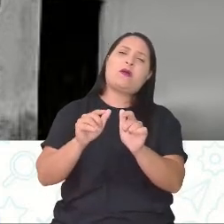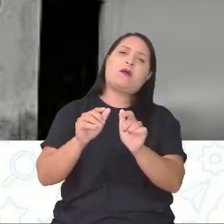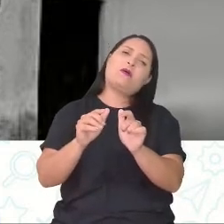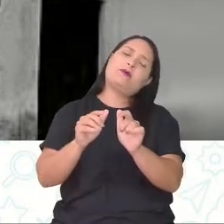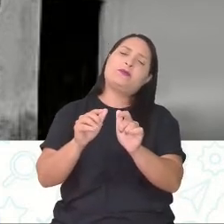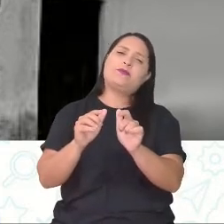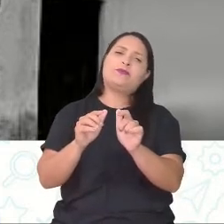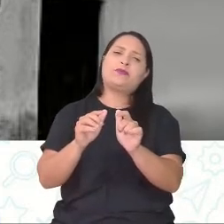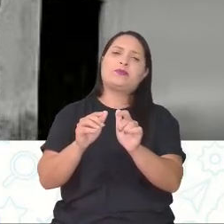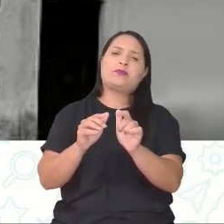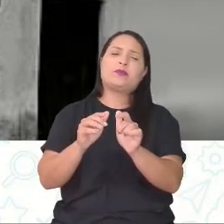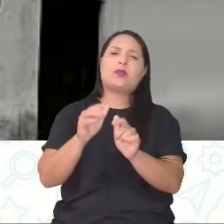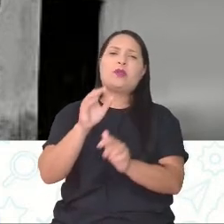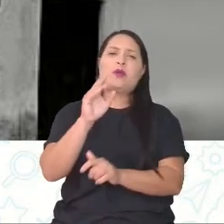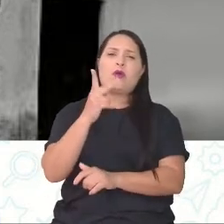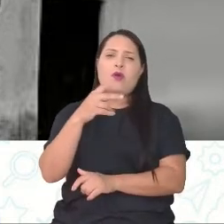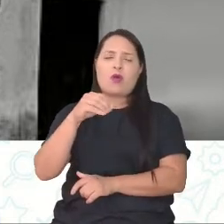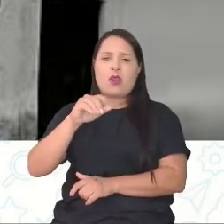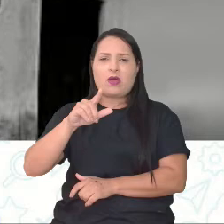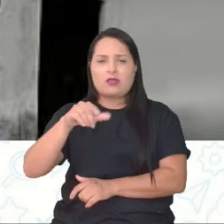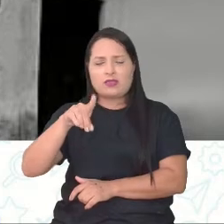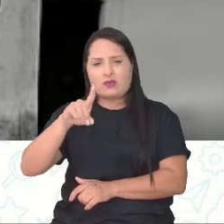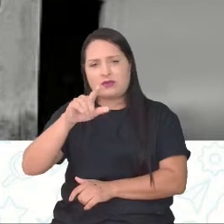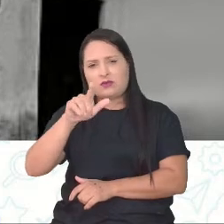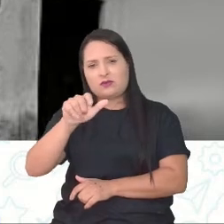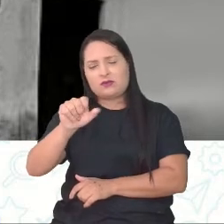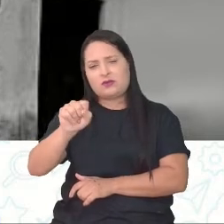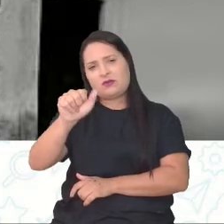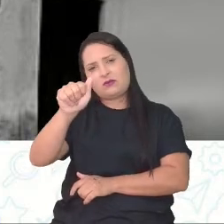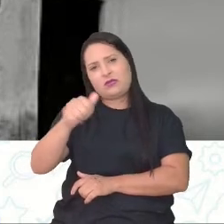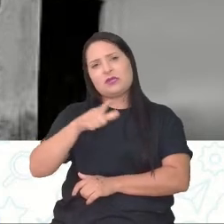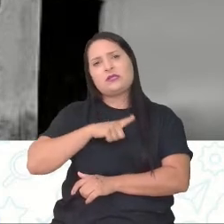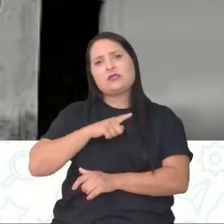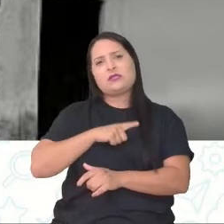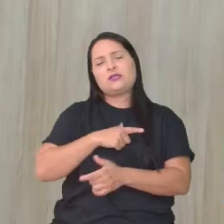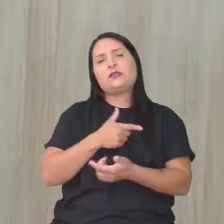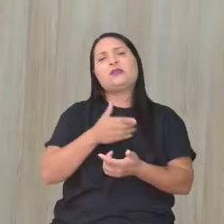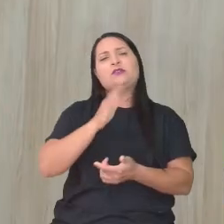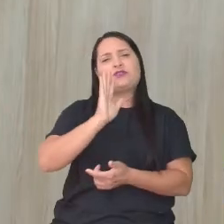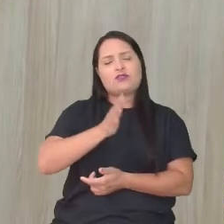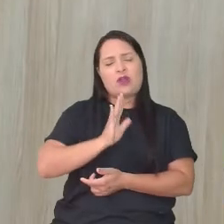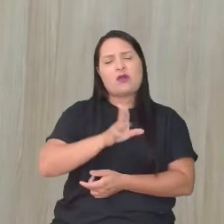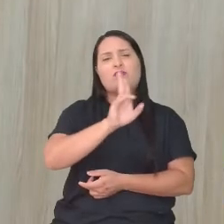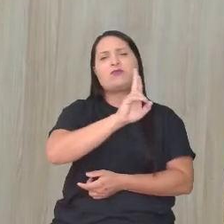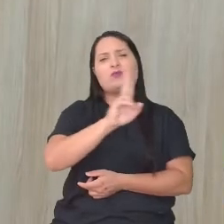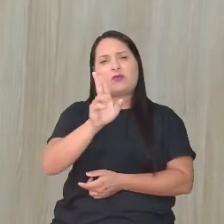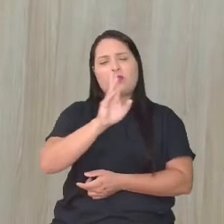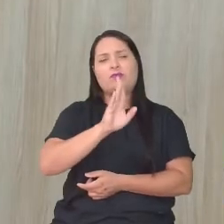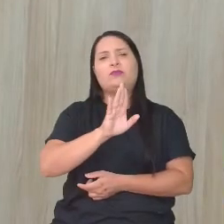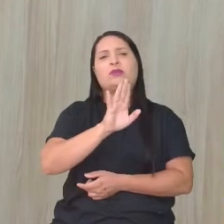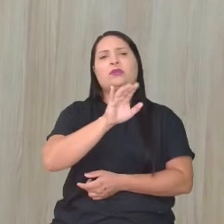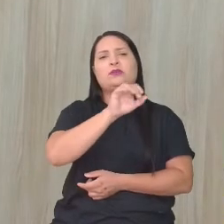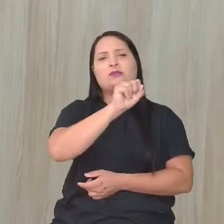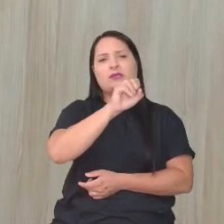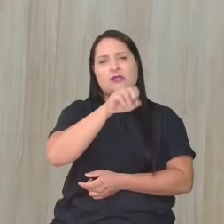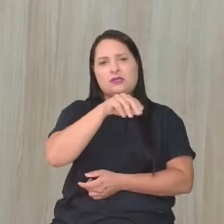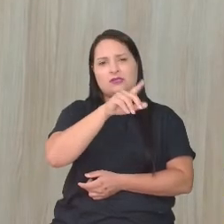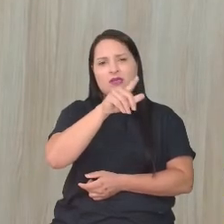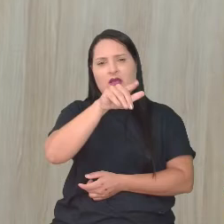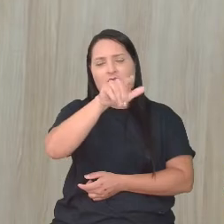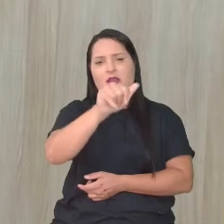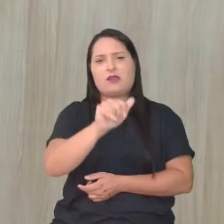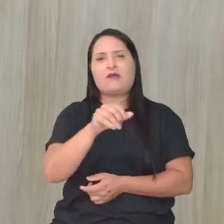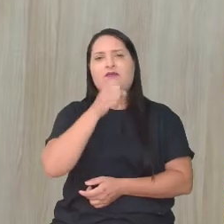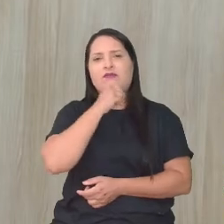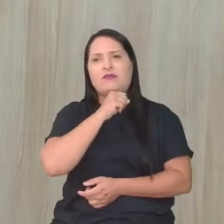né, de Pernambuco, mas também do Nordeste, né, já era chamada de Senzala Velha. Veja só, desde o século XVII aí já